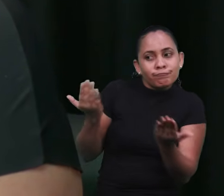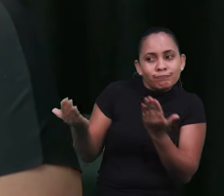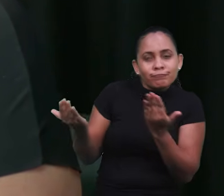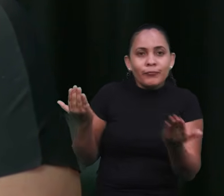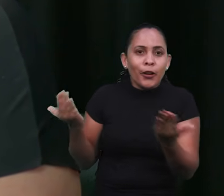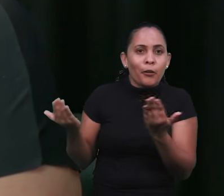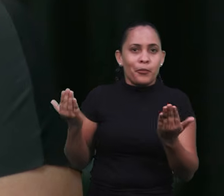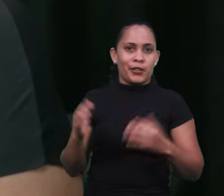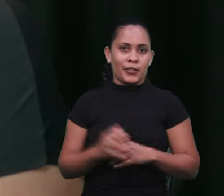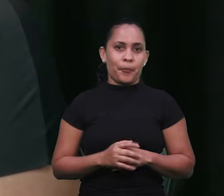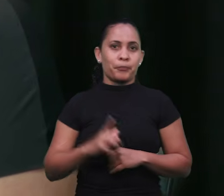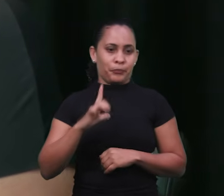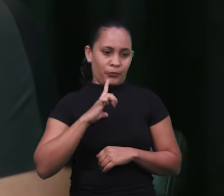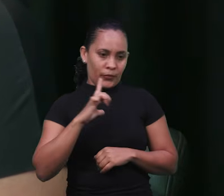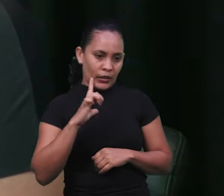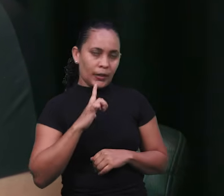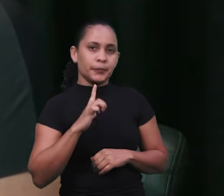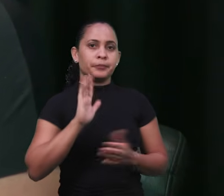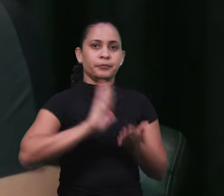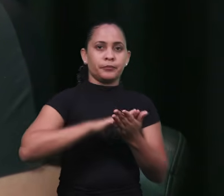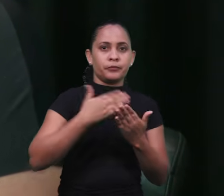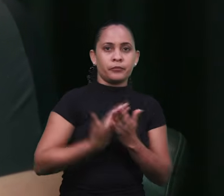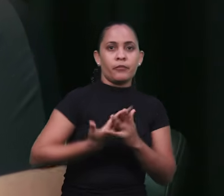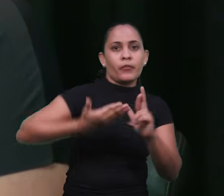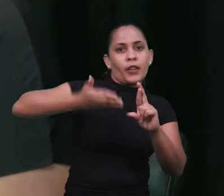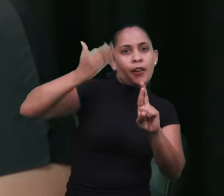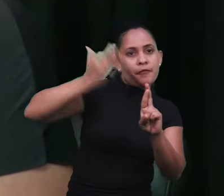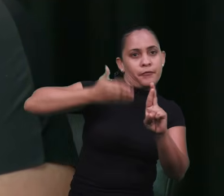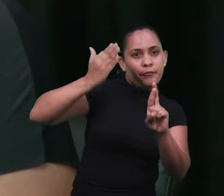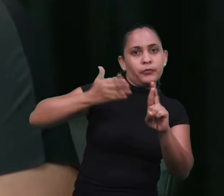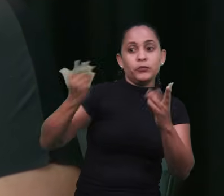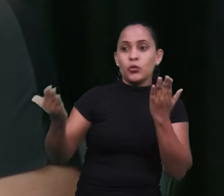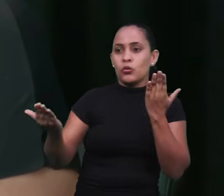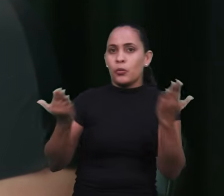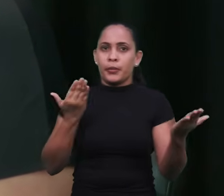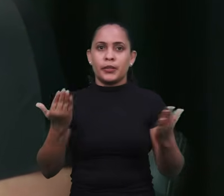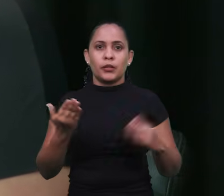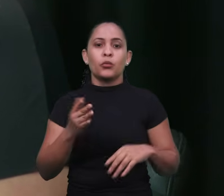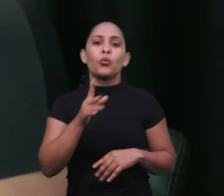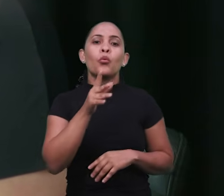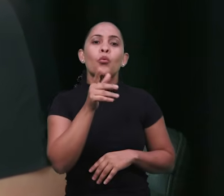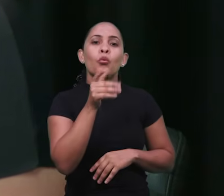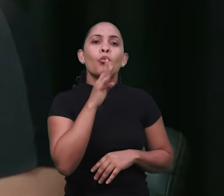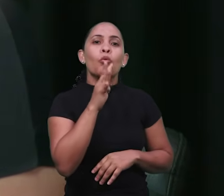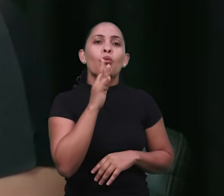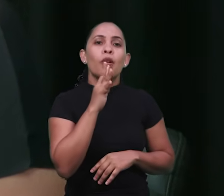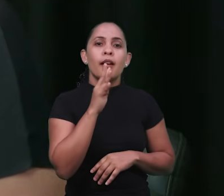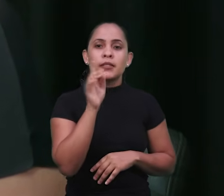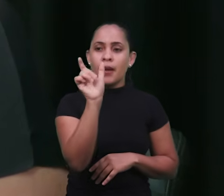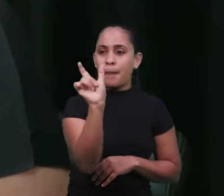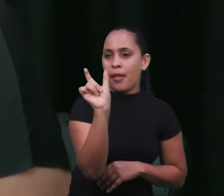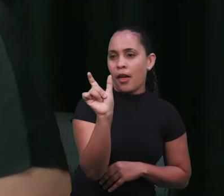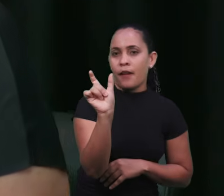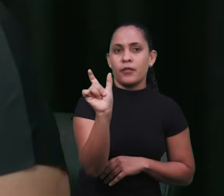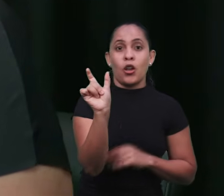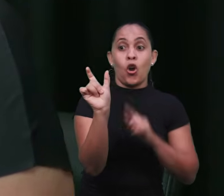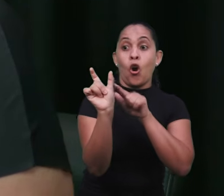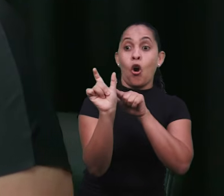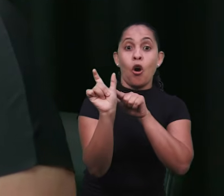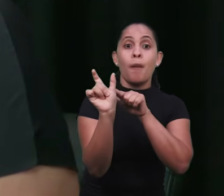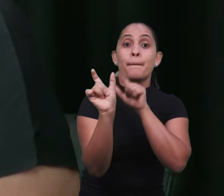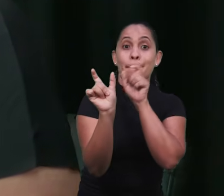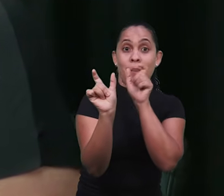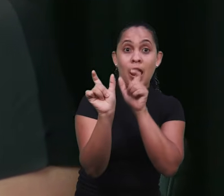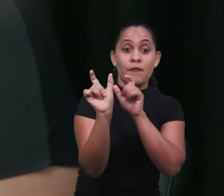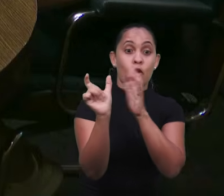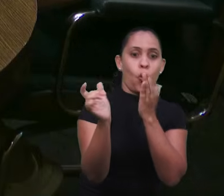vídeos que nós assistimos, de ter intérpretes referentes e que eles usam muita comparação. Ó, você conhece a palavra? Exemplo, comparado com o quê? E da E mesma aí